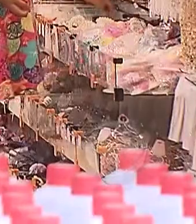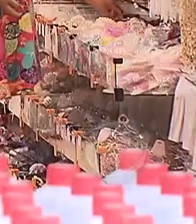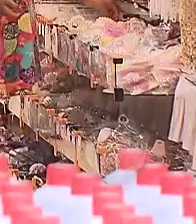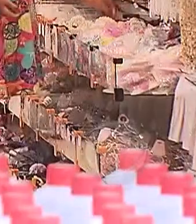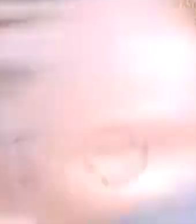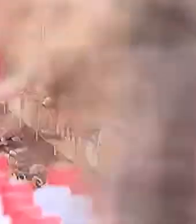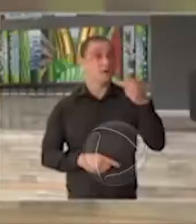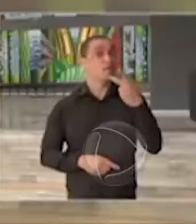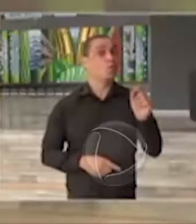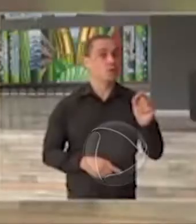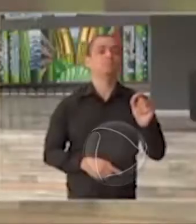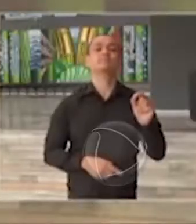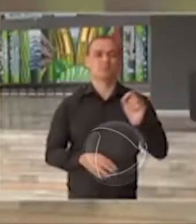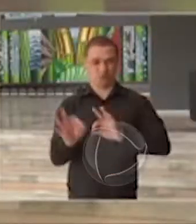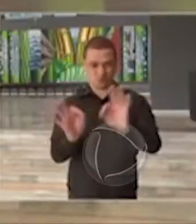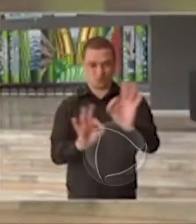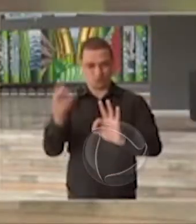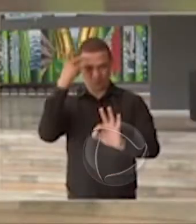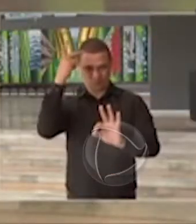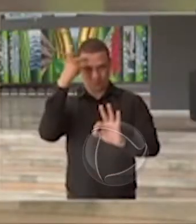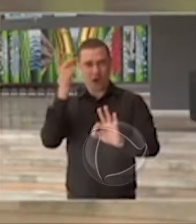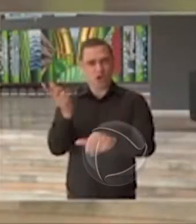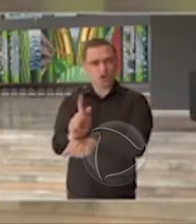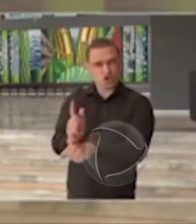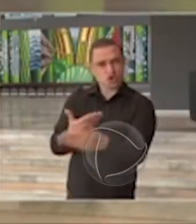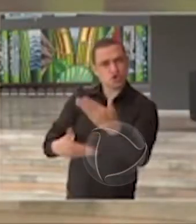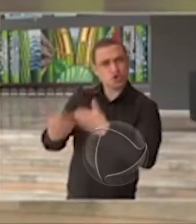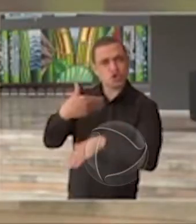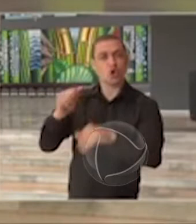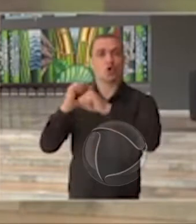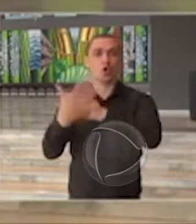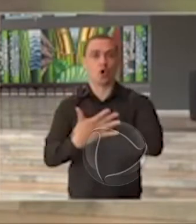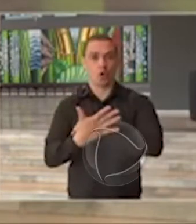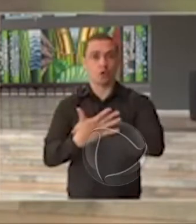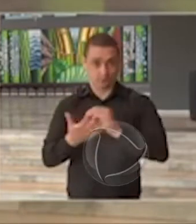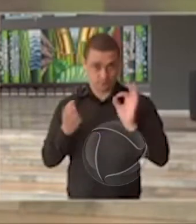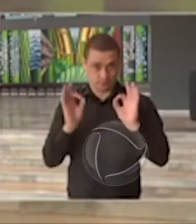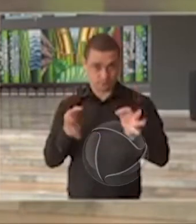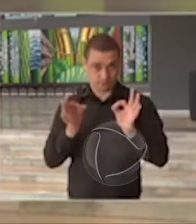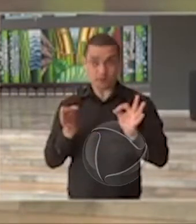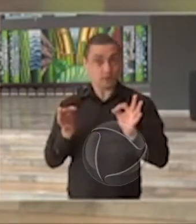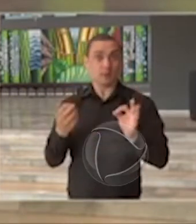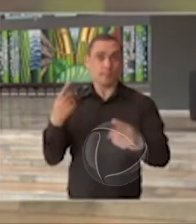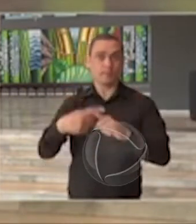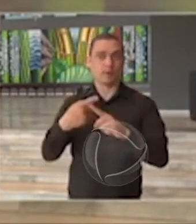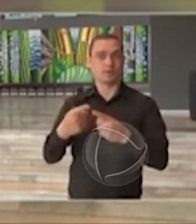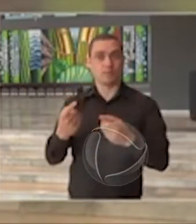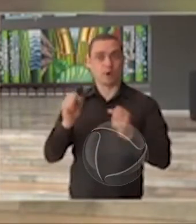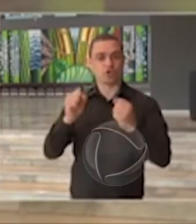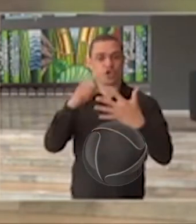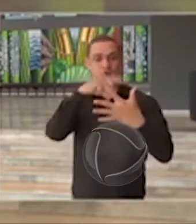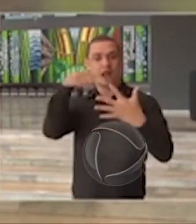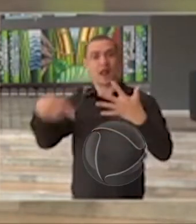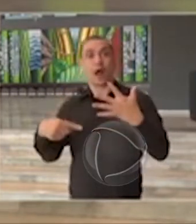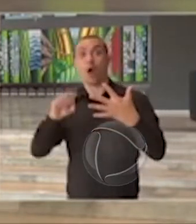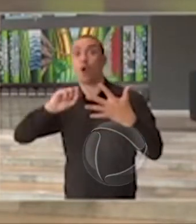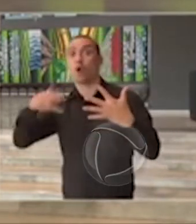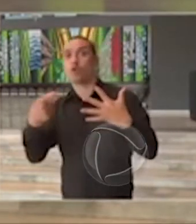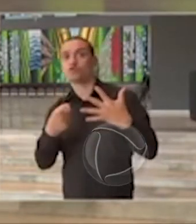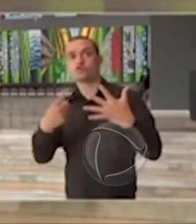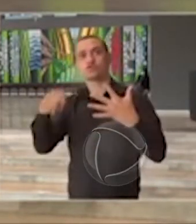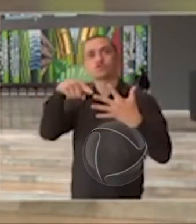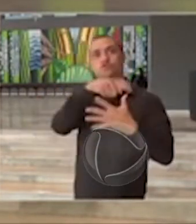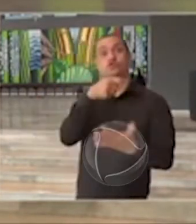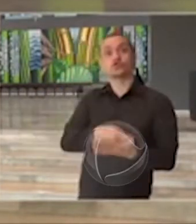laranja amarelo e verde um plano são paulo é um plano de gestão e convivência com a pandemia exatamente por isso nós temos esses gatilhos para